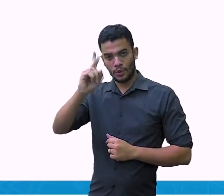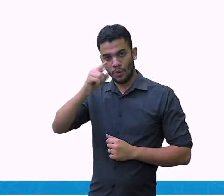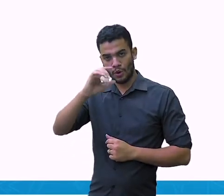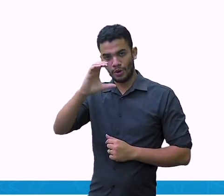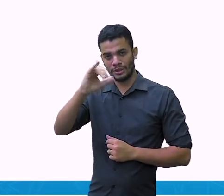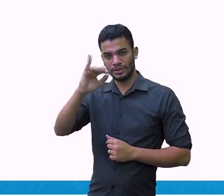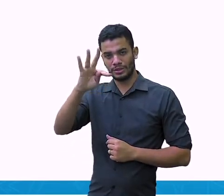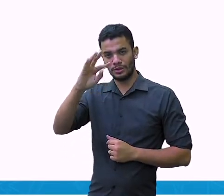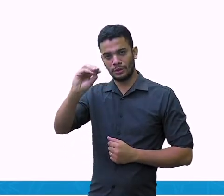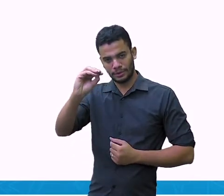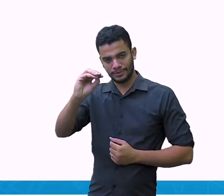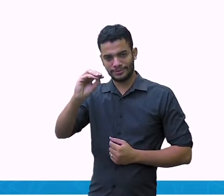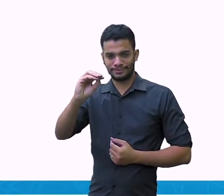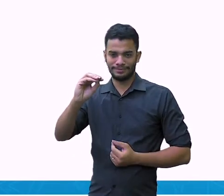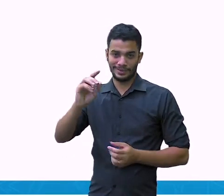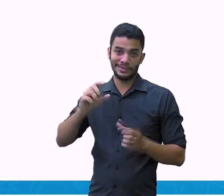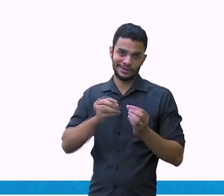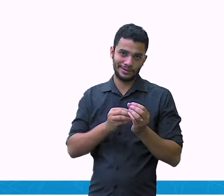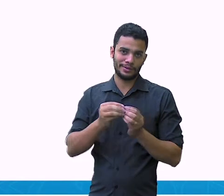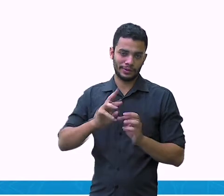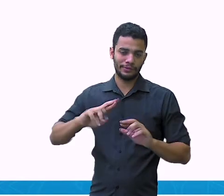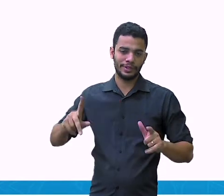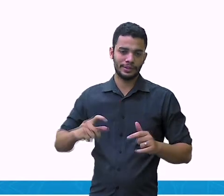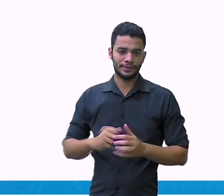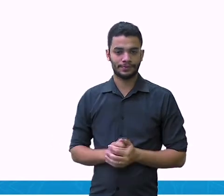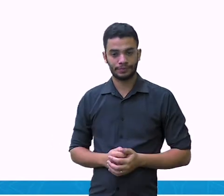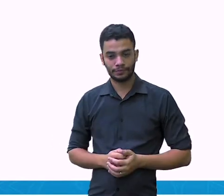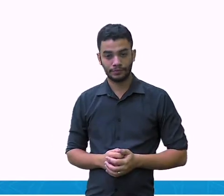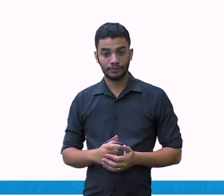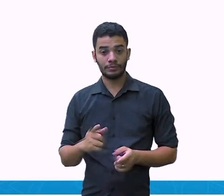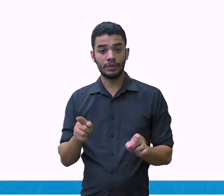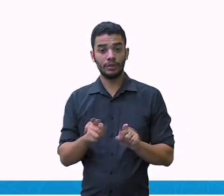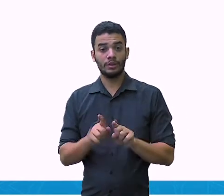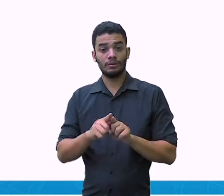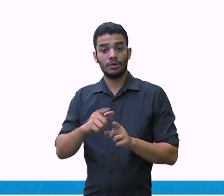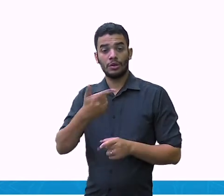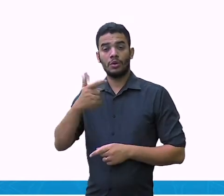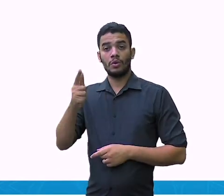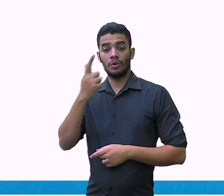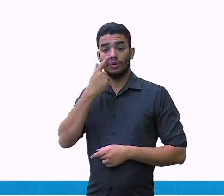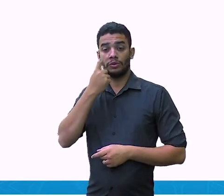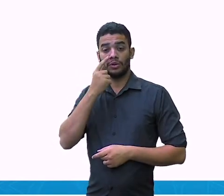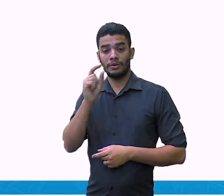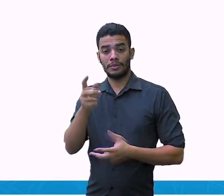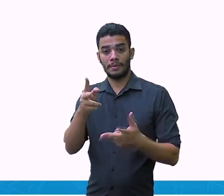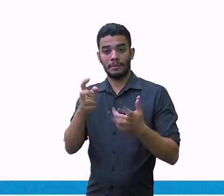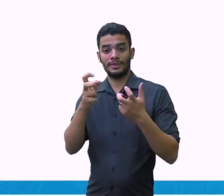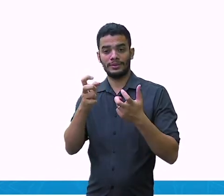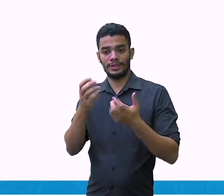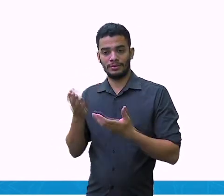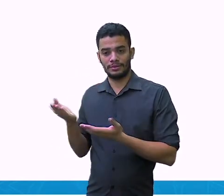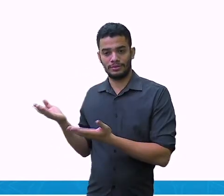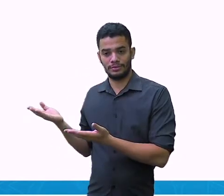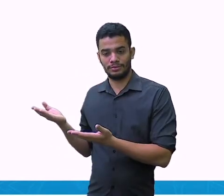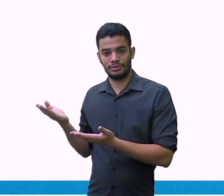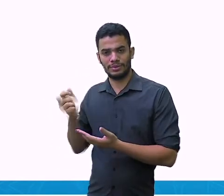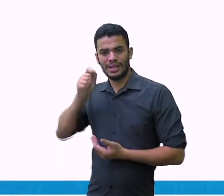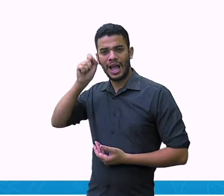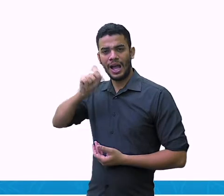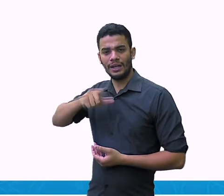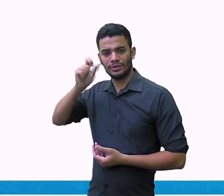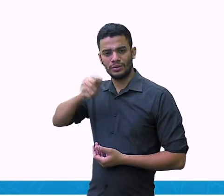toda poderosa, bem estendida, toda estrelada, olha as formas, gente, bem diferentes,